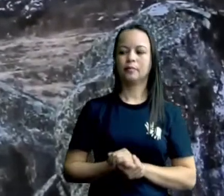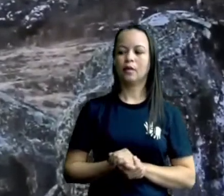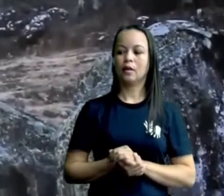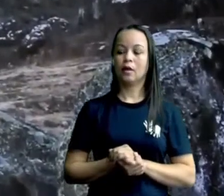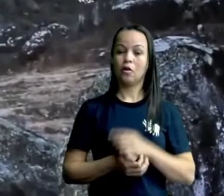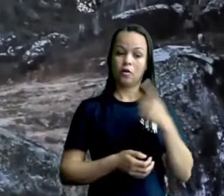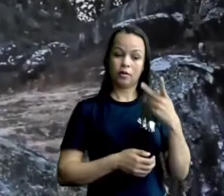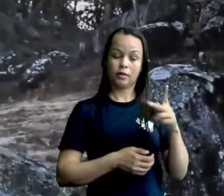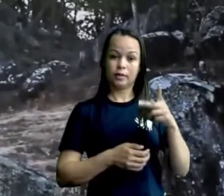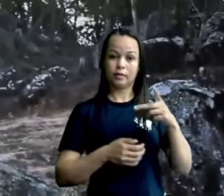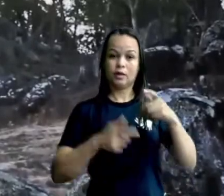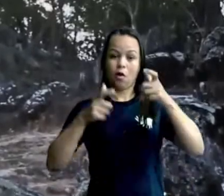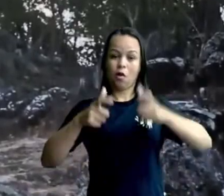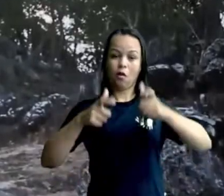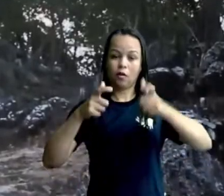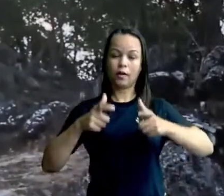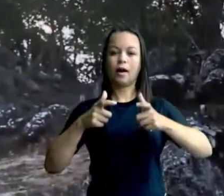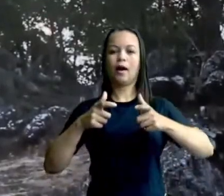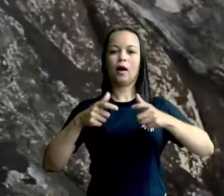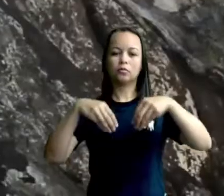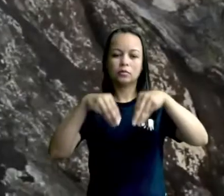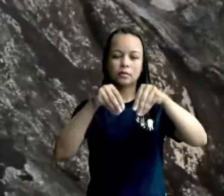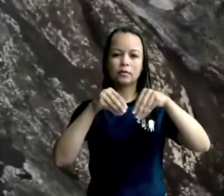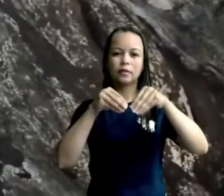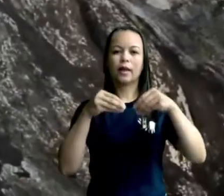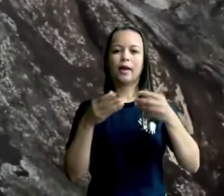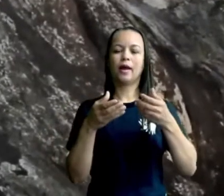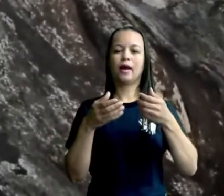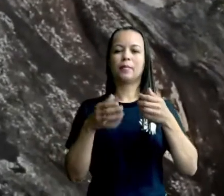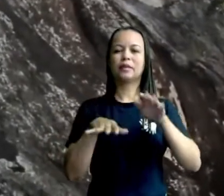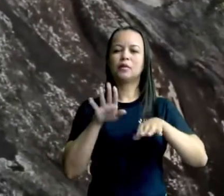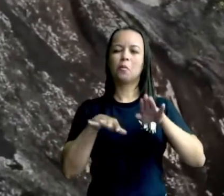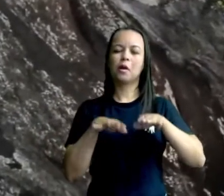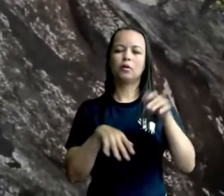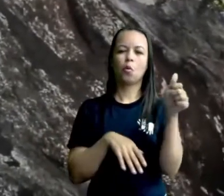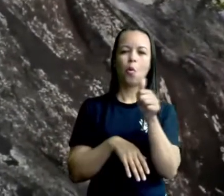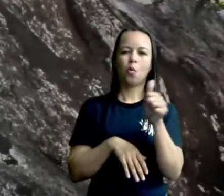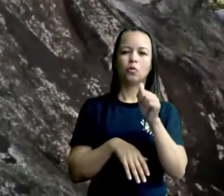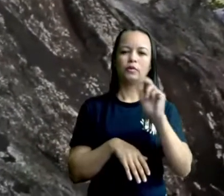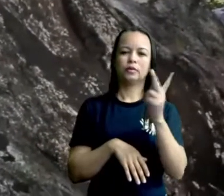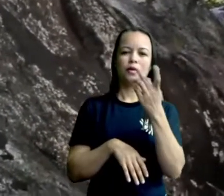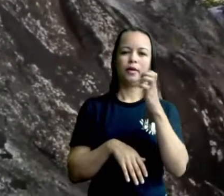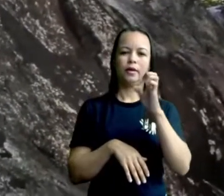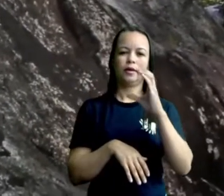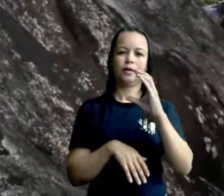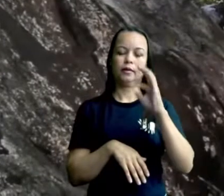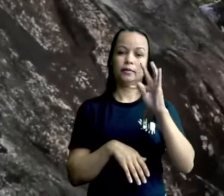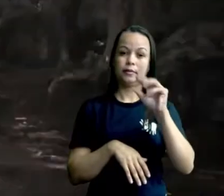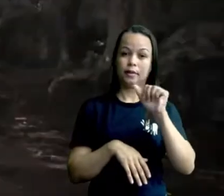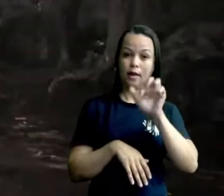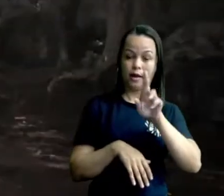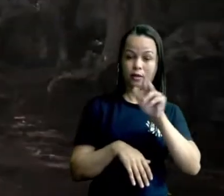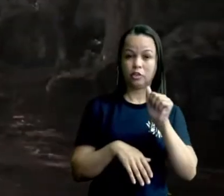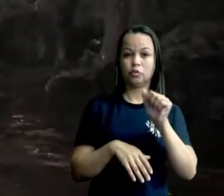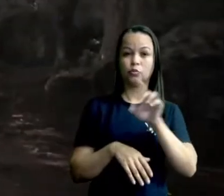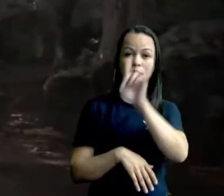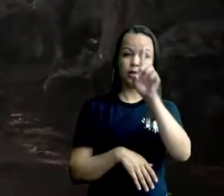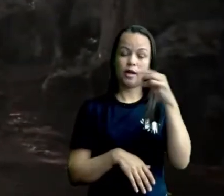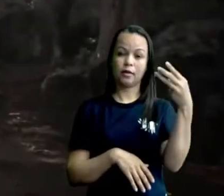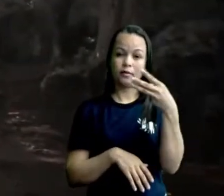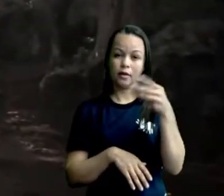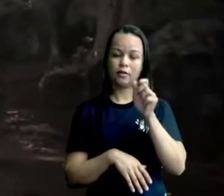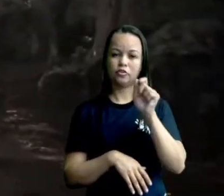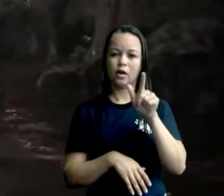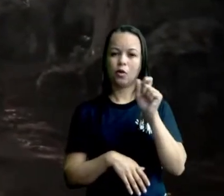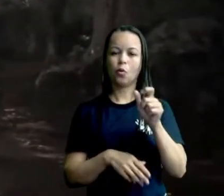Foi nesse pedaço de terra, medindo aproximadamente 11 hectares, que em 3 de agosto de 1645,